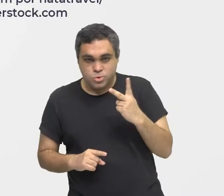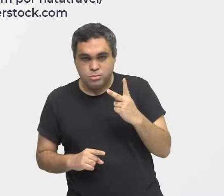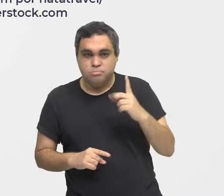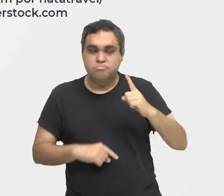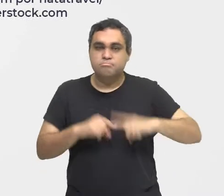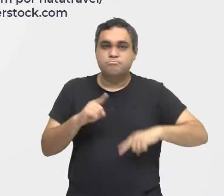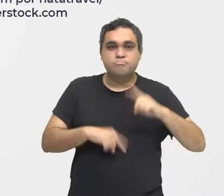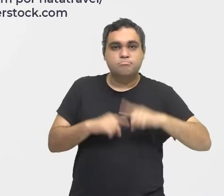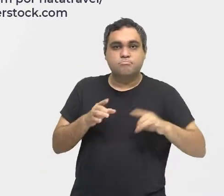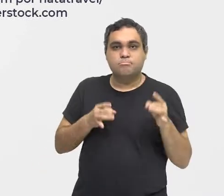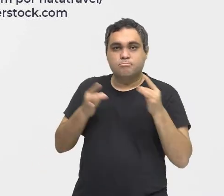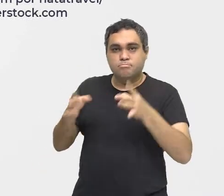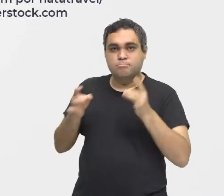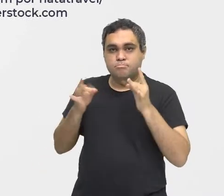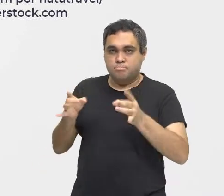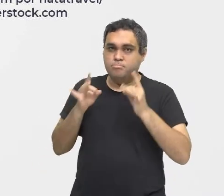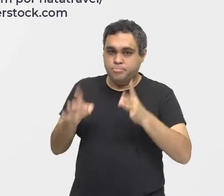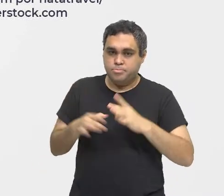quanto de